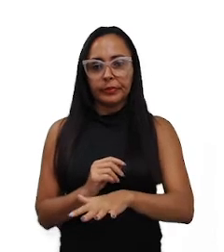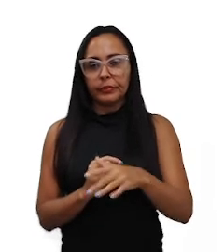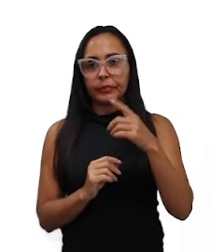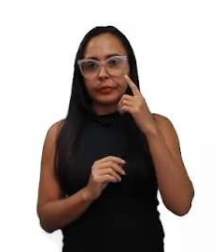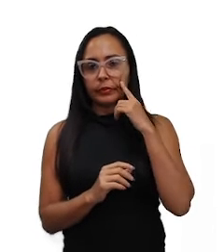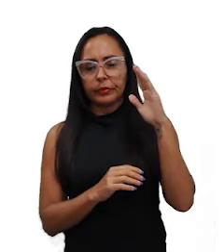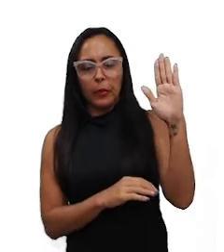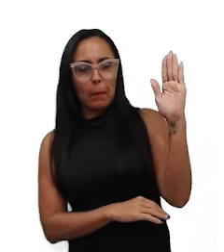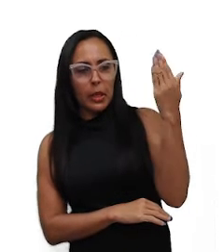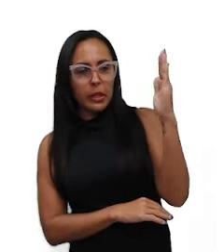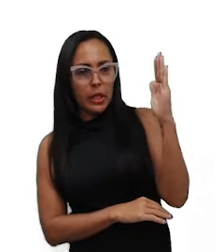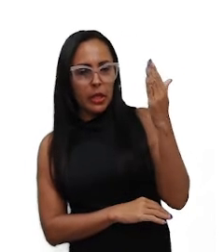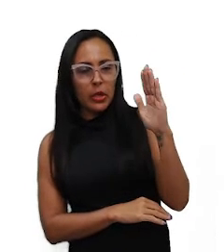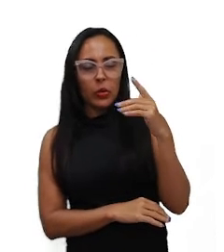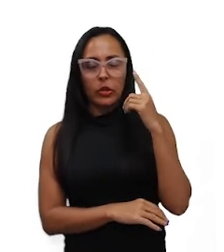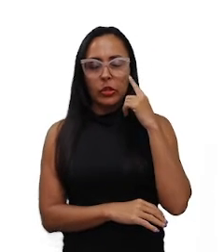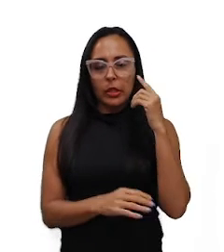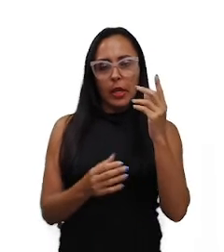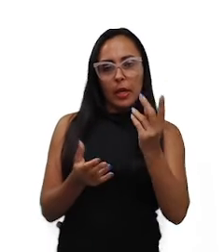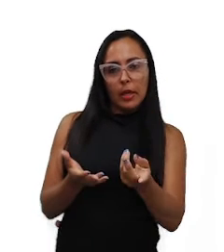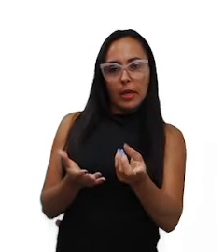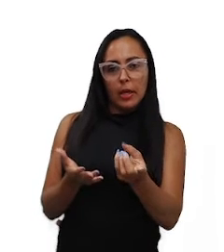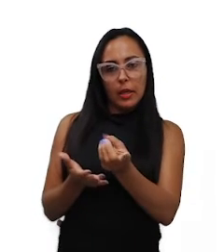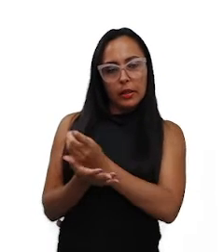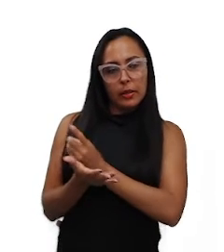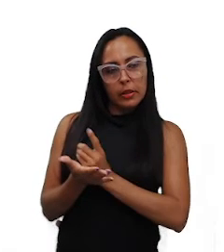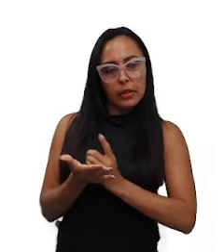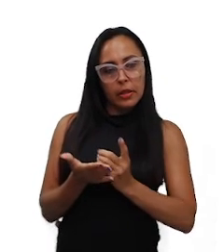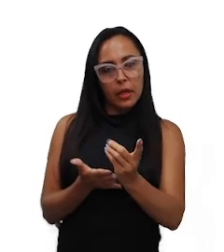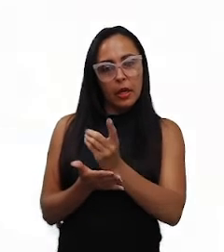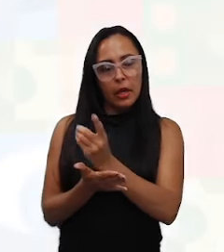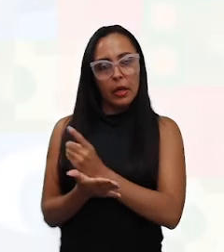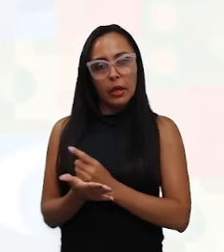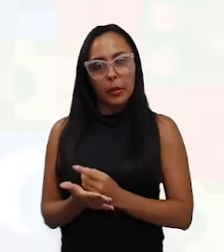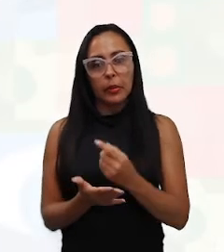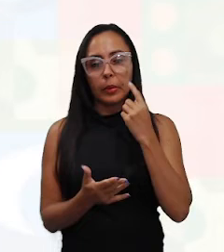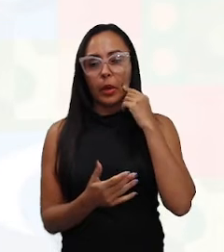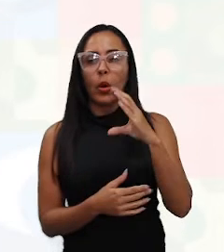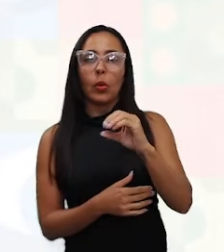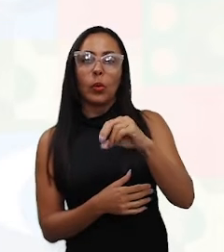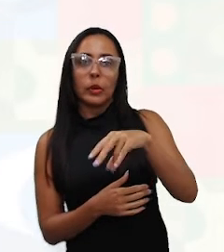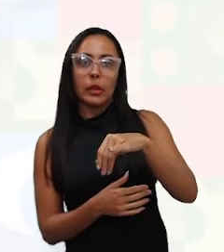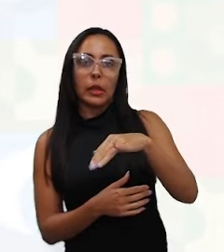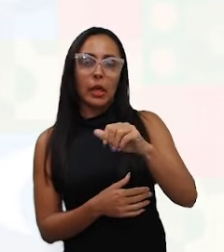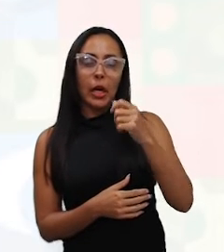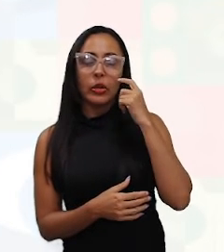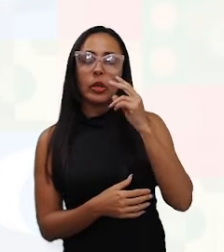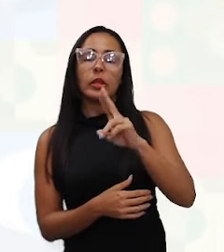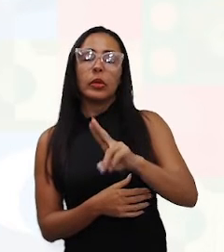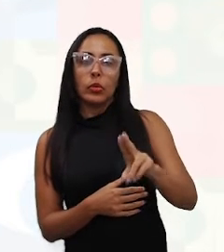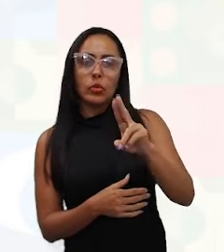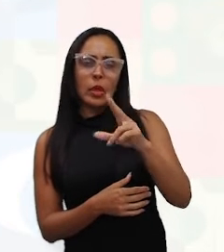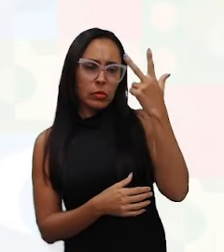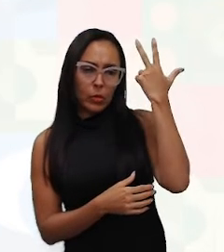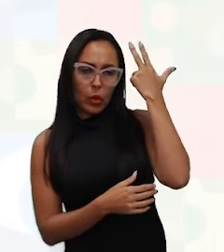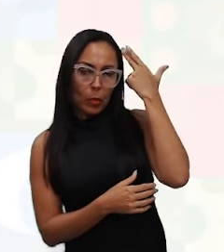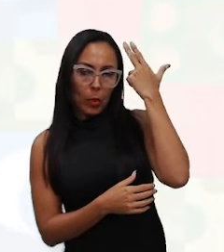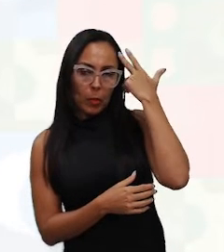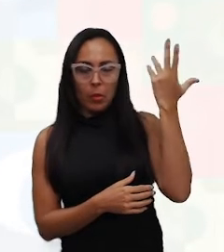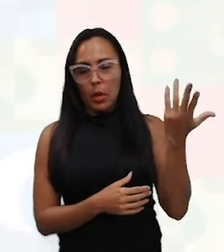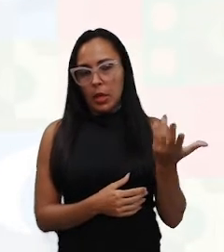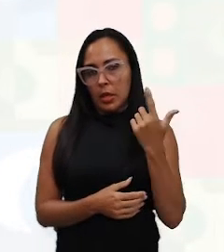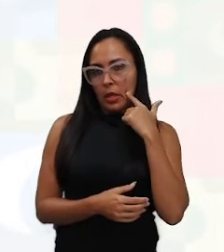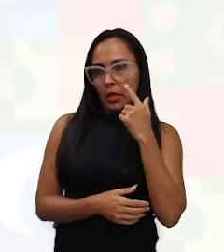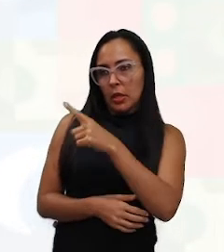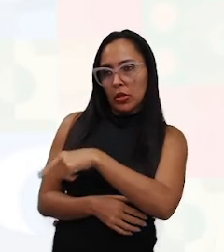banheiro, e a gente quer fazer um desenho através da perspectiva cônica, né, a gente utiliza geralmente ela com um